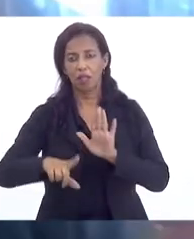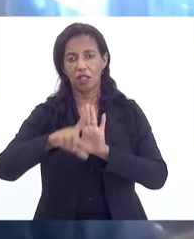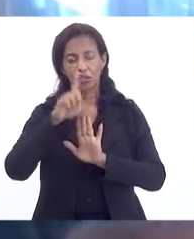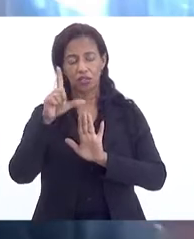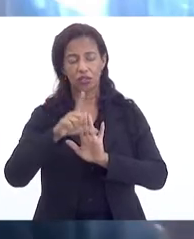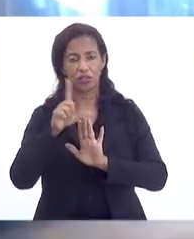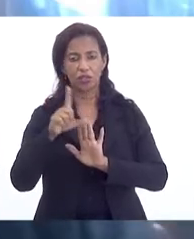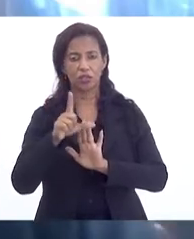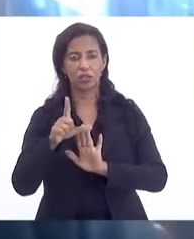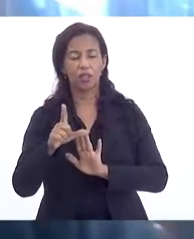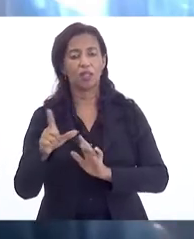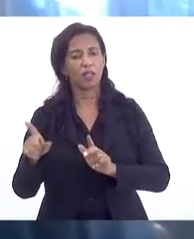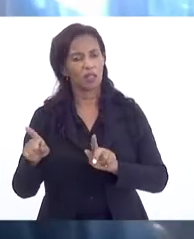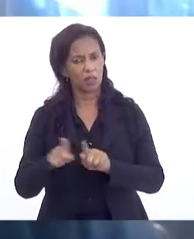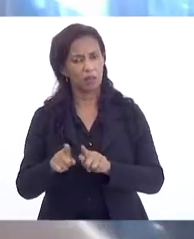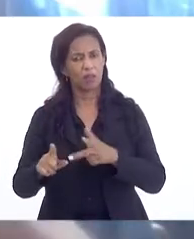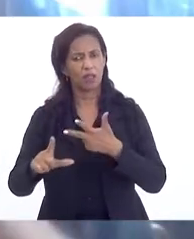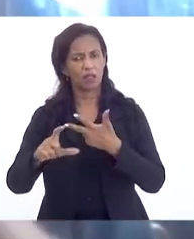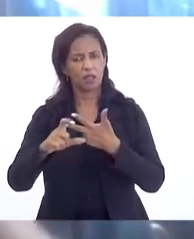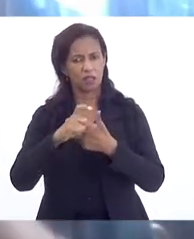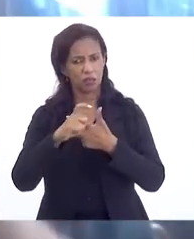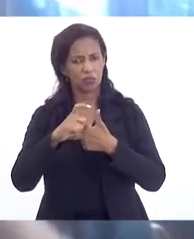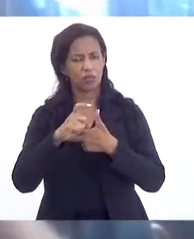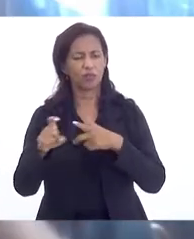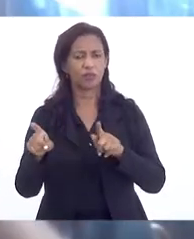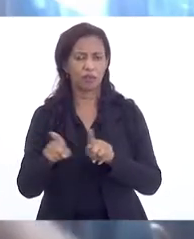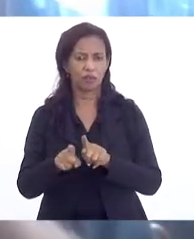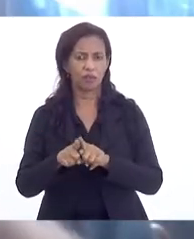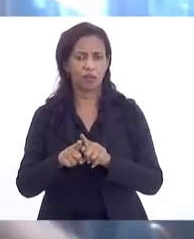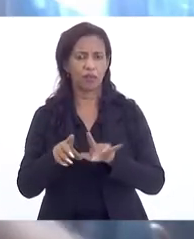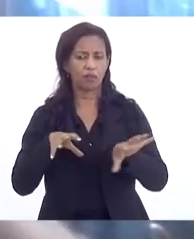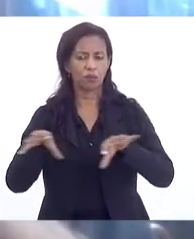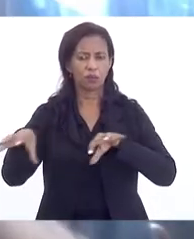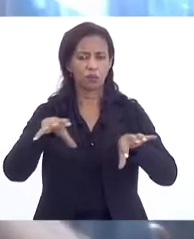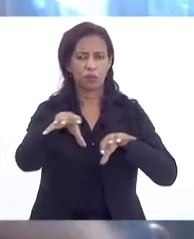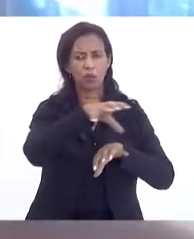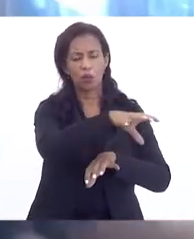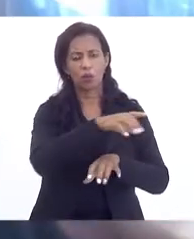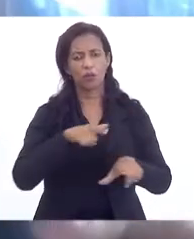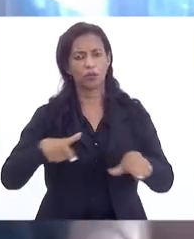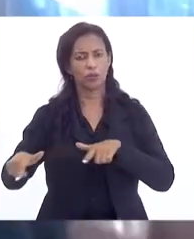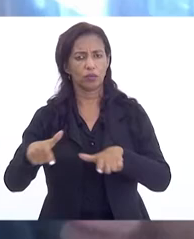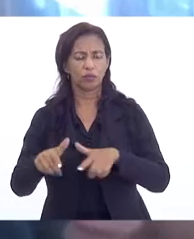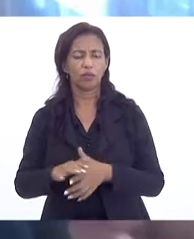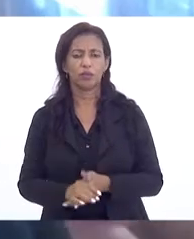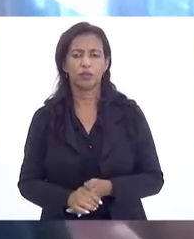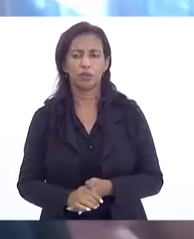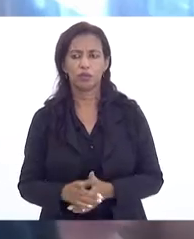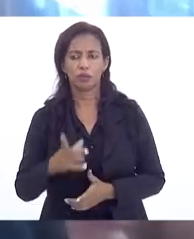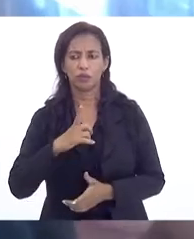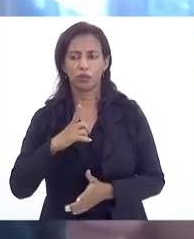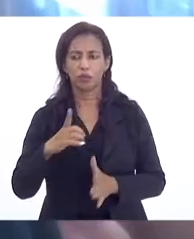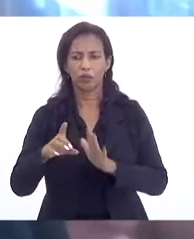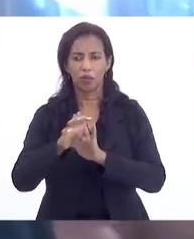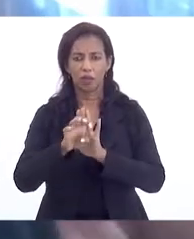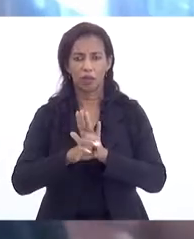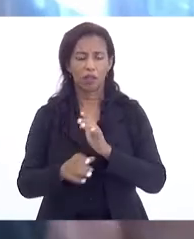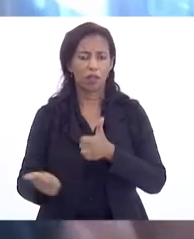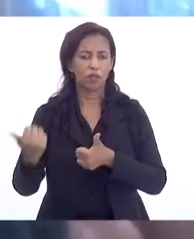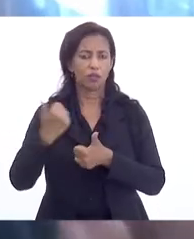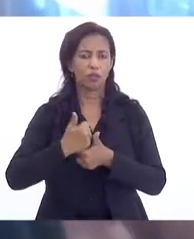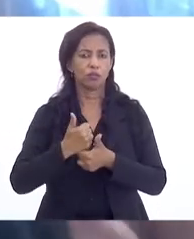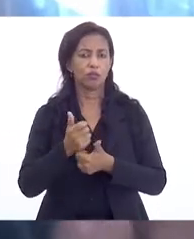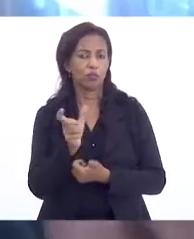legislativo e do executivo também, nos seus órgãos de trabalho nessa área. Então, a emenda é